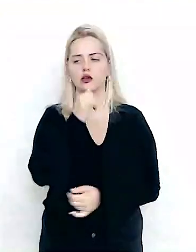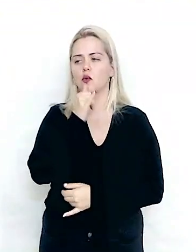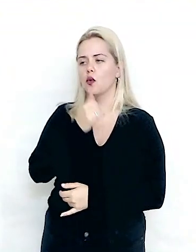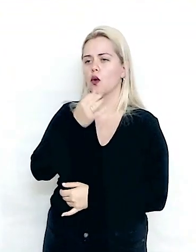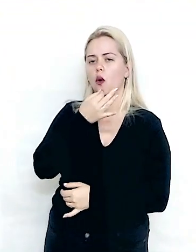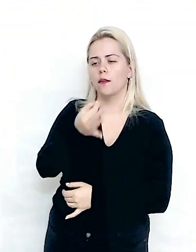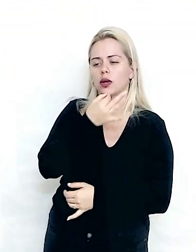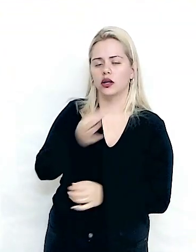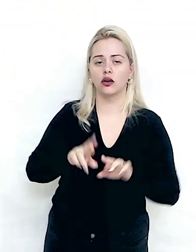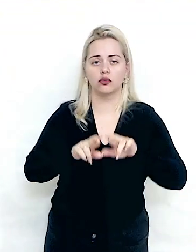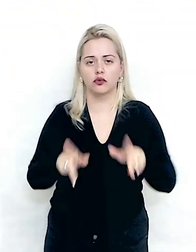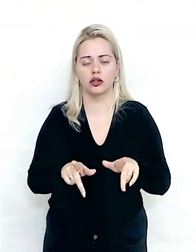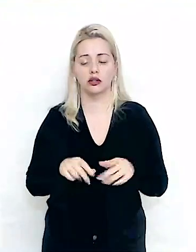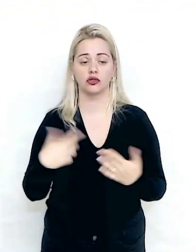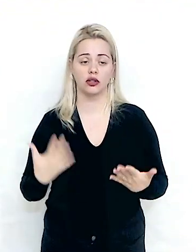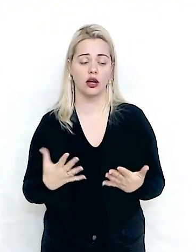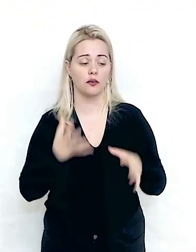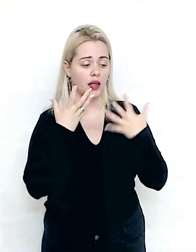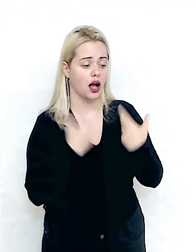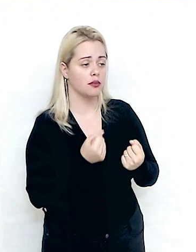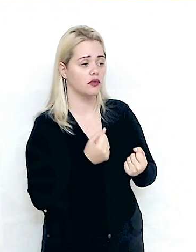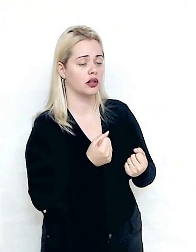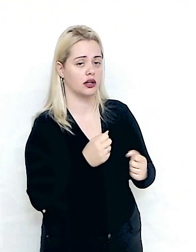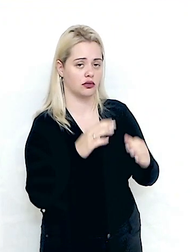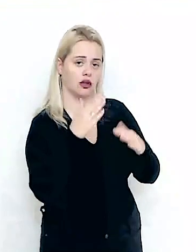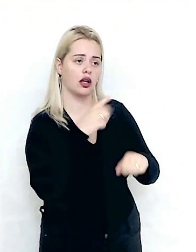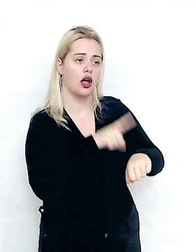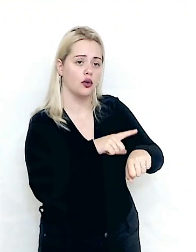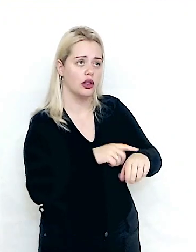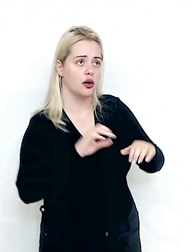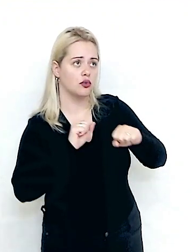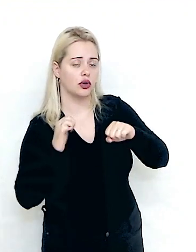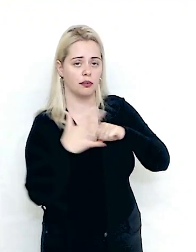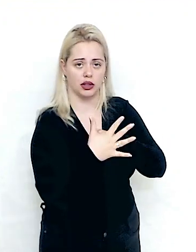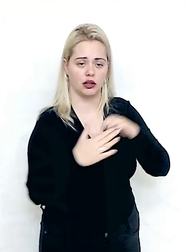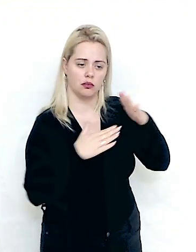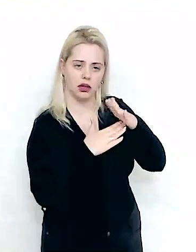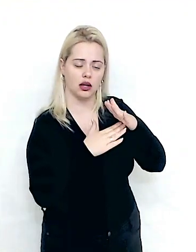E, ao mesmo tempo, aproveitando esse tempo, que é o tempo da pandemia, né,